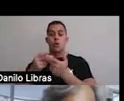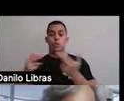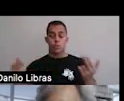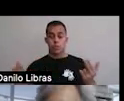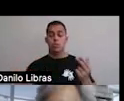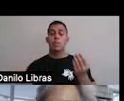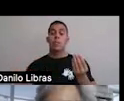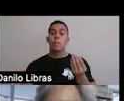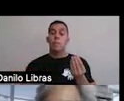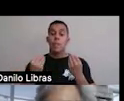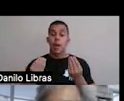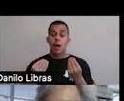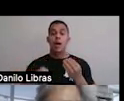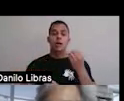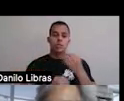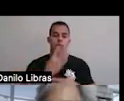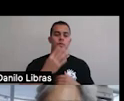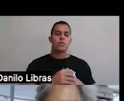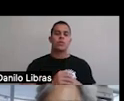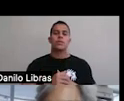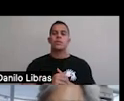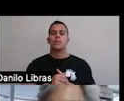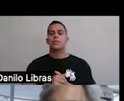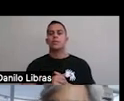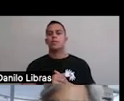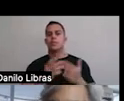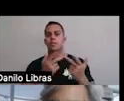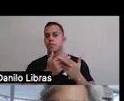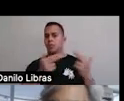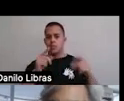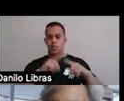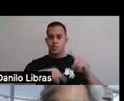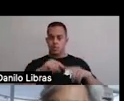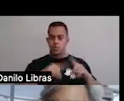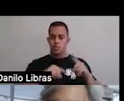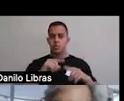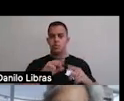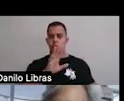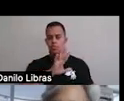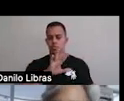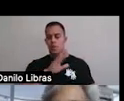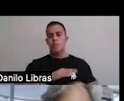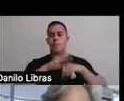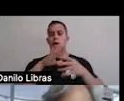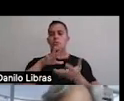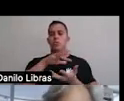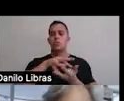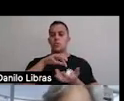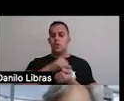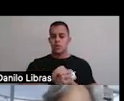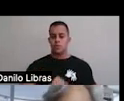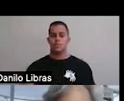de produzir algum produto de uma forma mais sustentável.